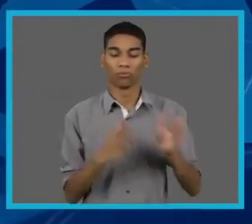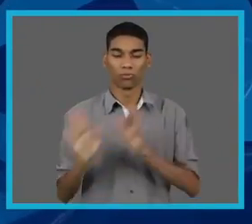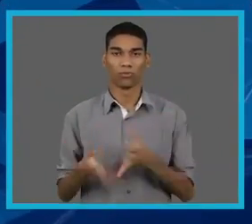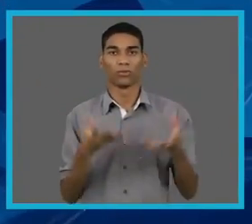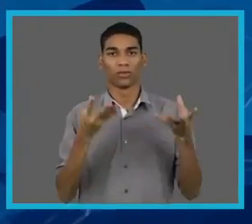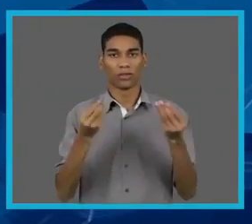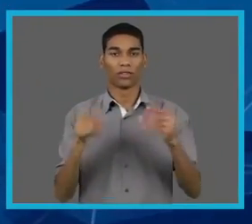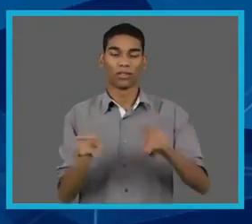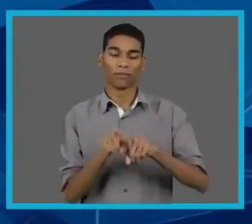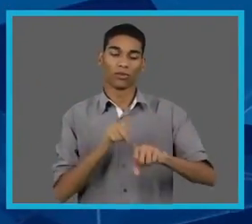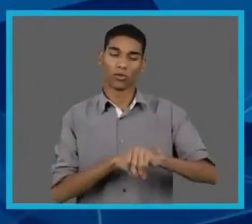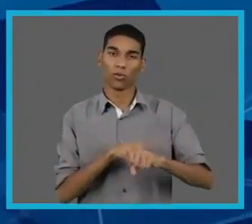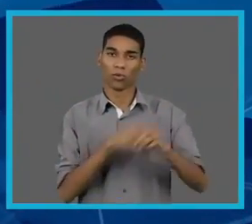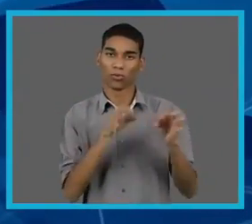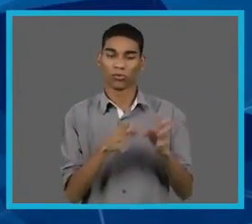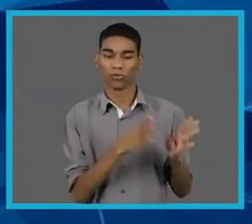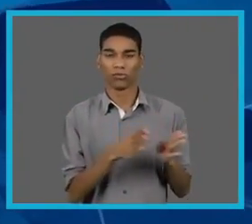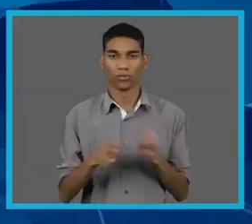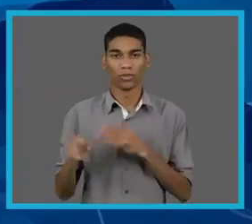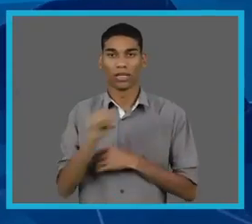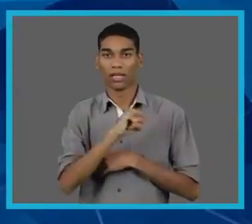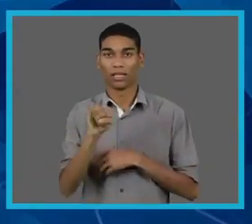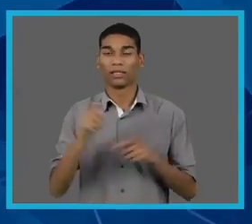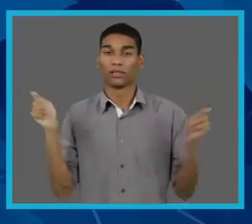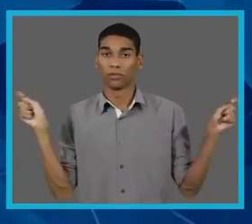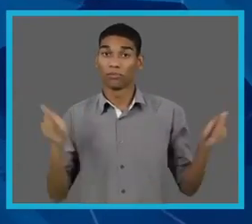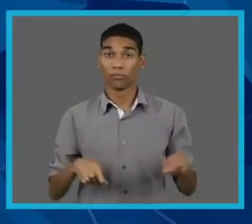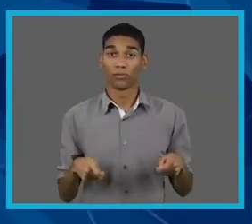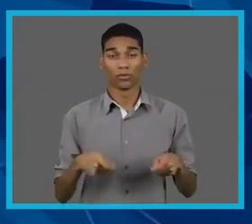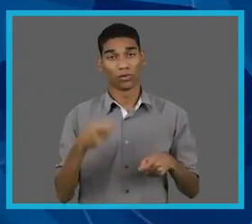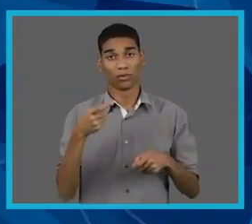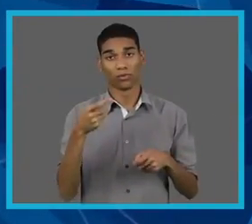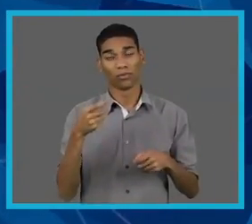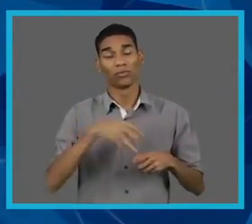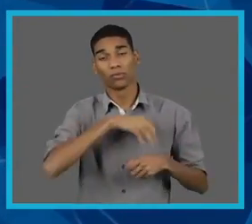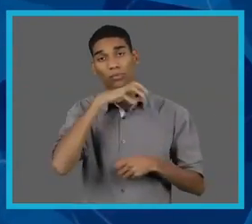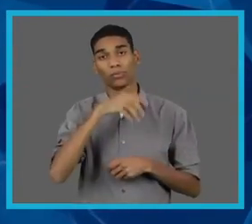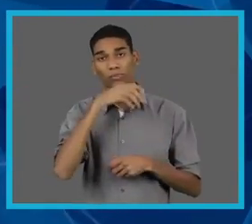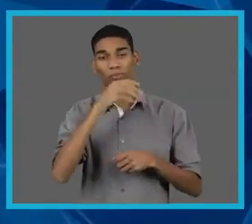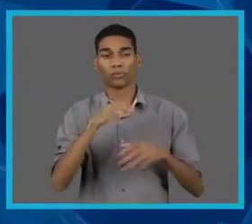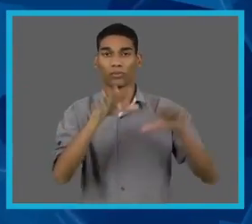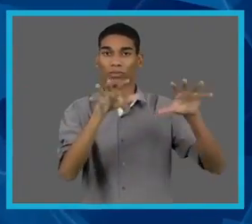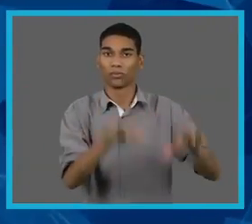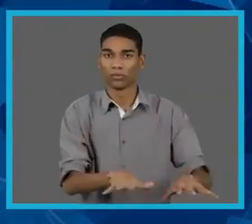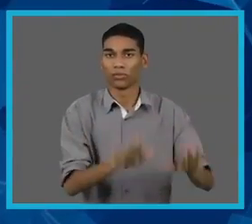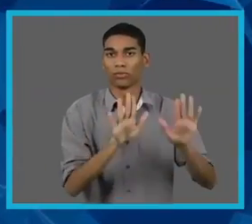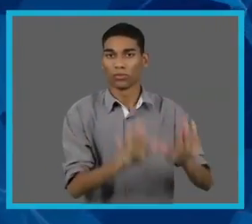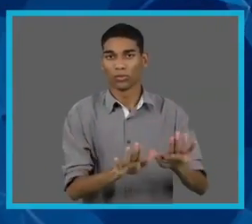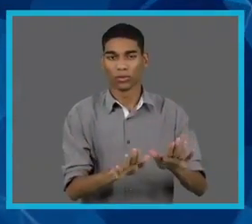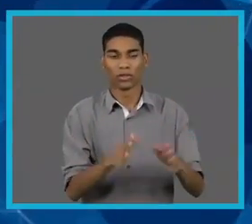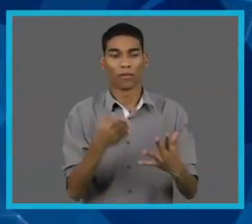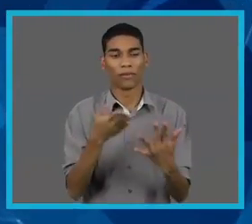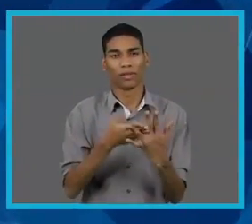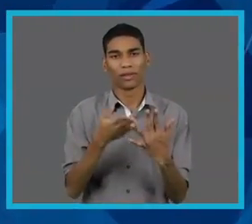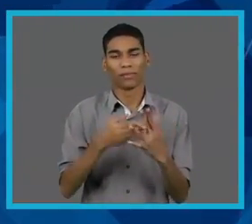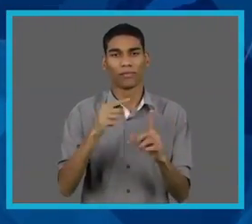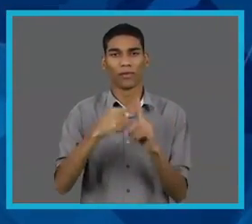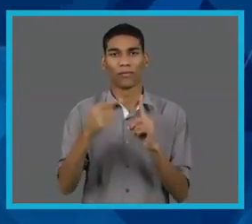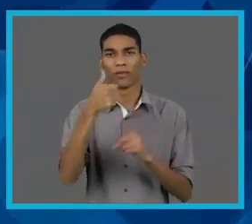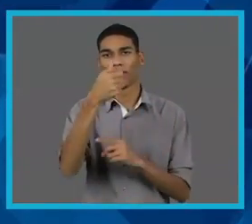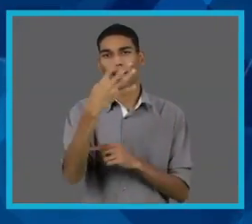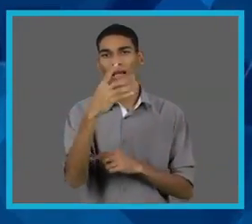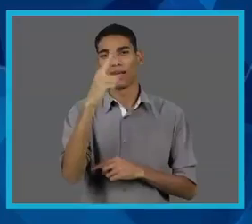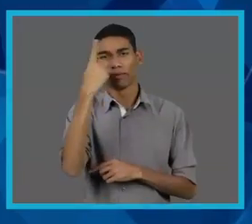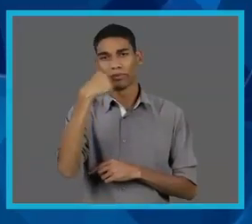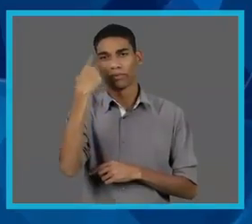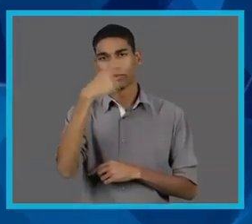produção. Mantenha uma rotina de horários para a ordenha e, se possível, coloque os animais sempre no mesmo lugar. Não dê intervalos maiores